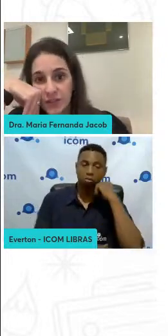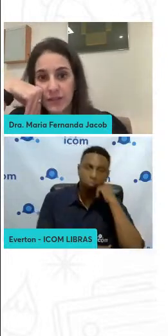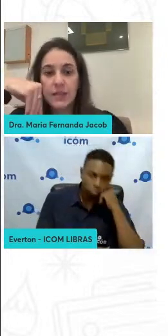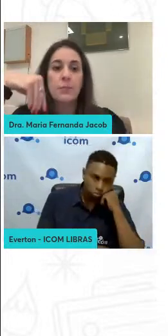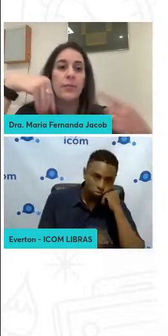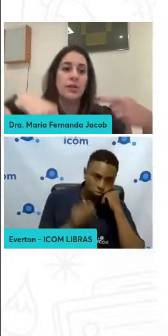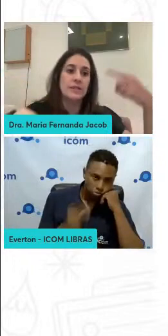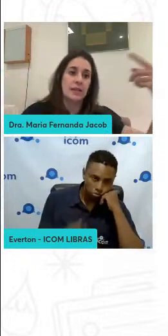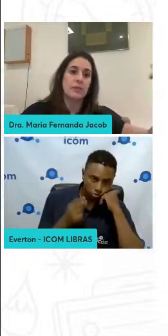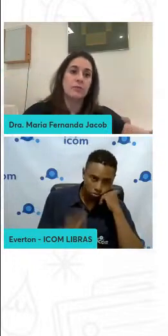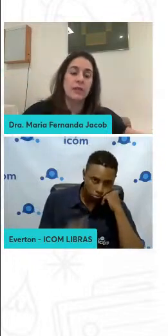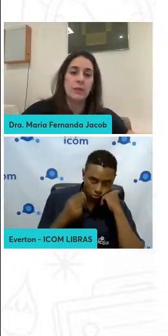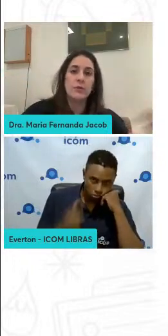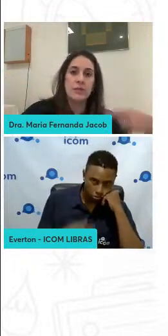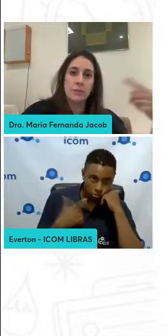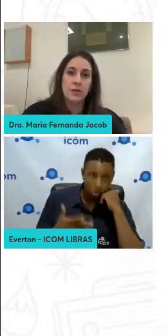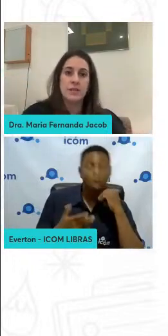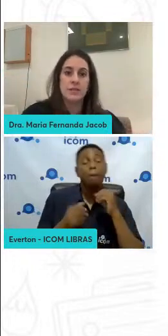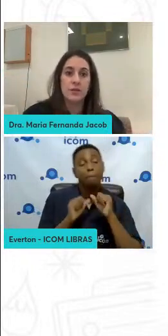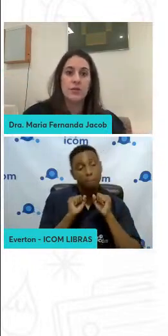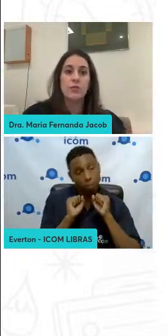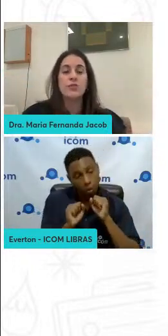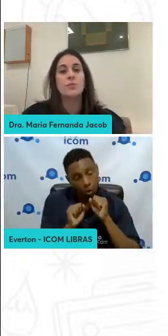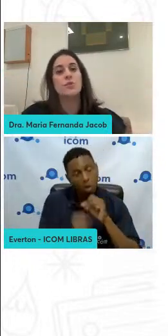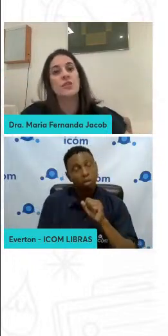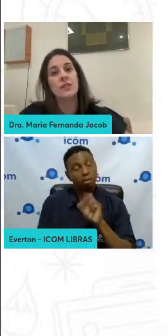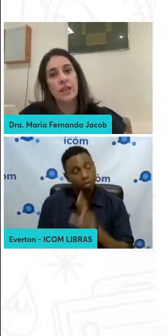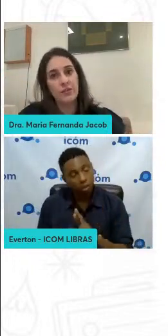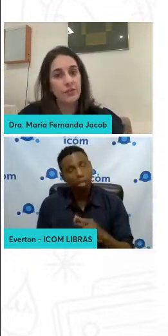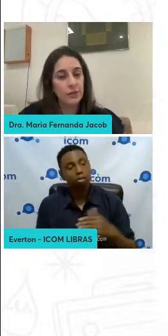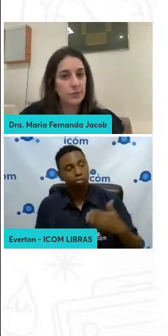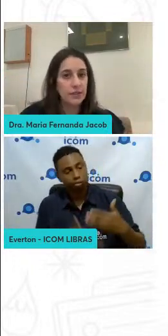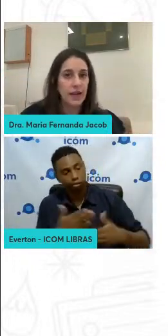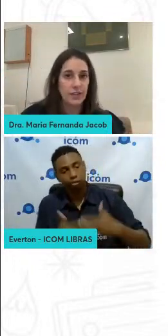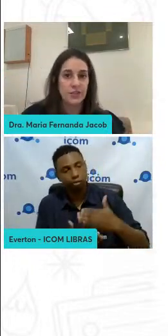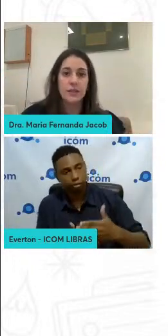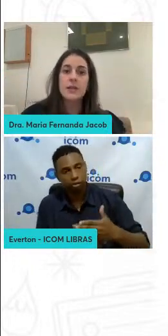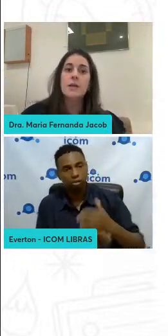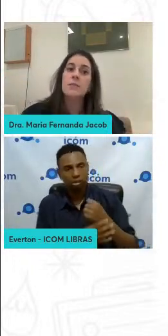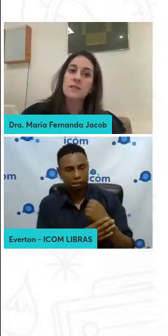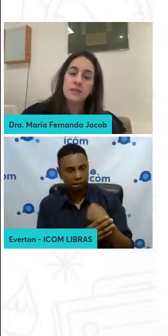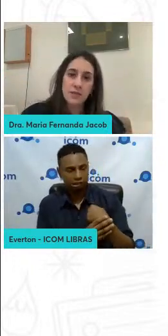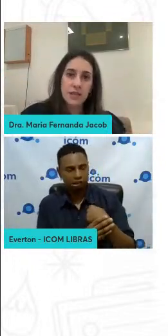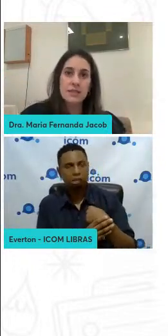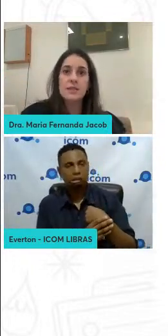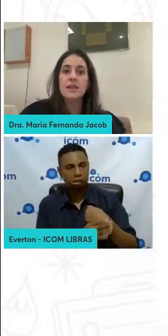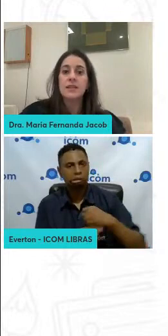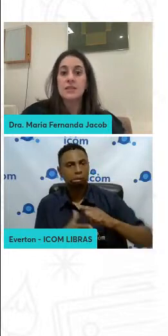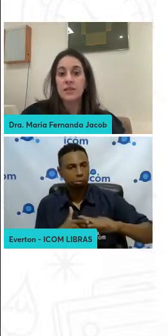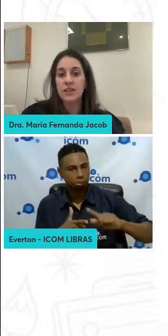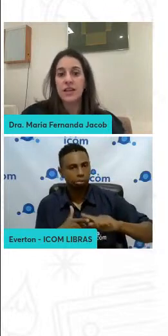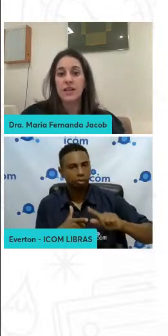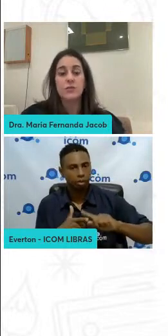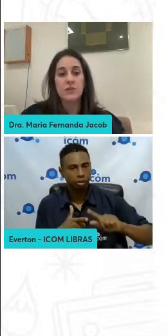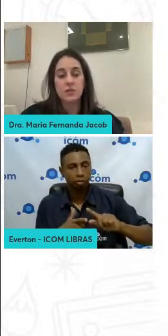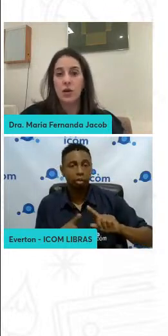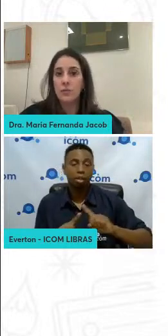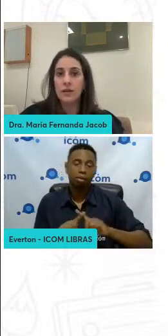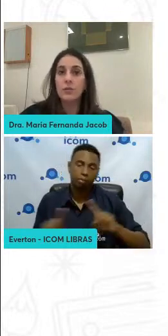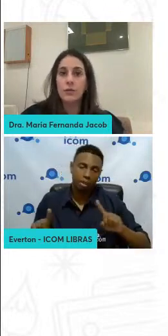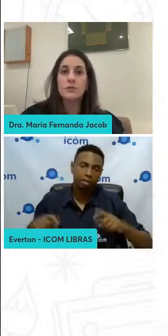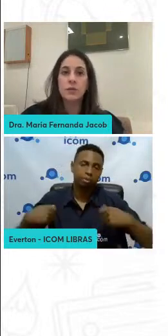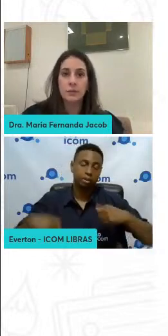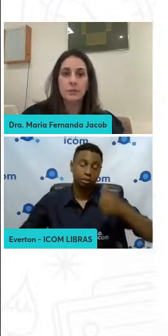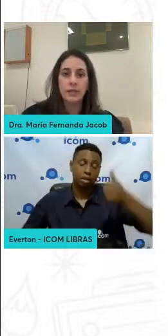vários dias assim, pode ser com o tempo que você possa desenvolver algum tipo de deformidade. Mas, às vezes, tem que ser avaliado se é